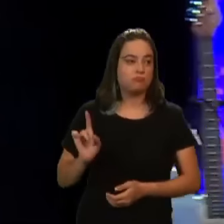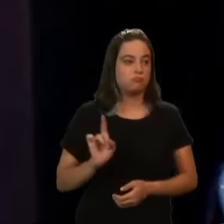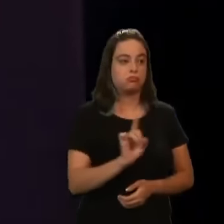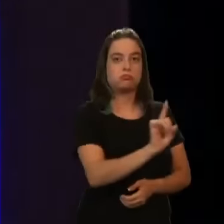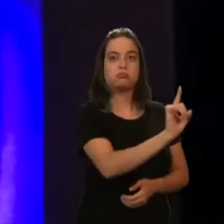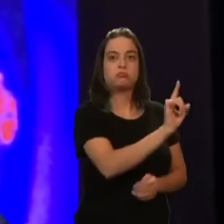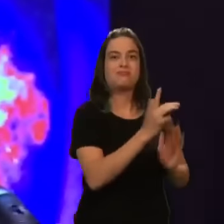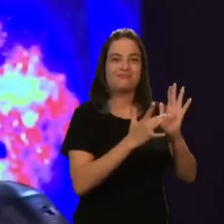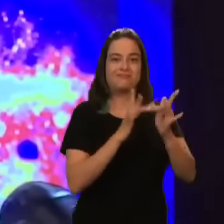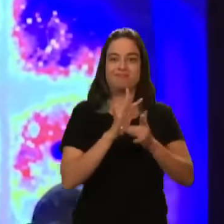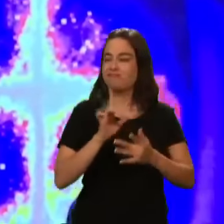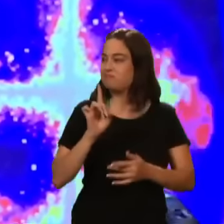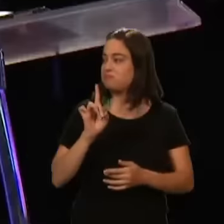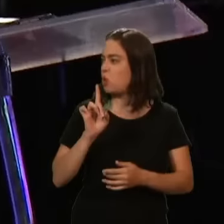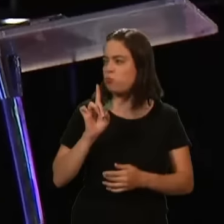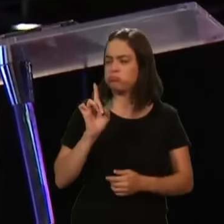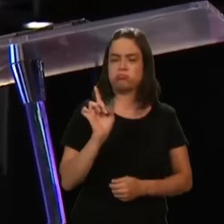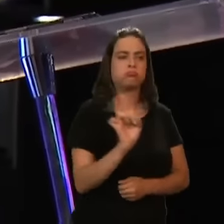Virou as costas e foi embora.